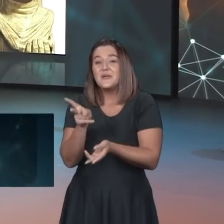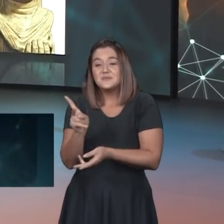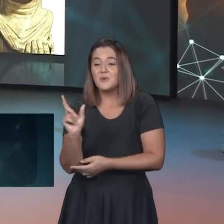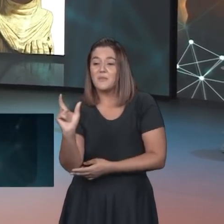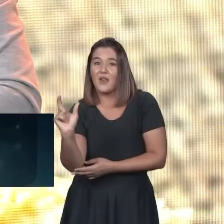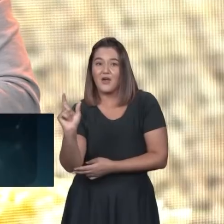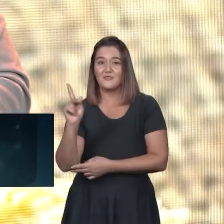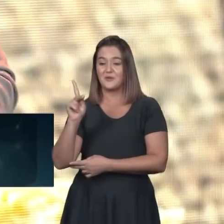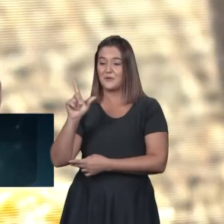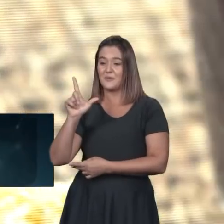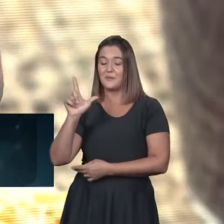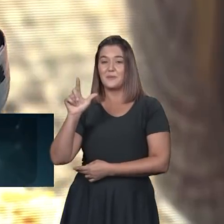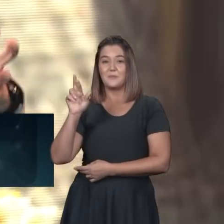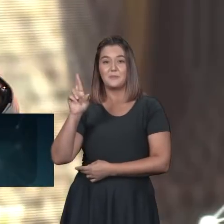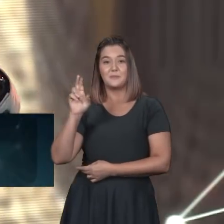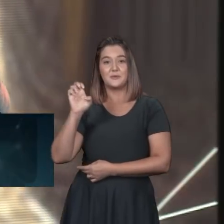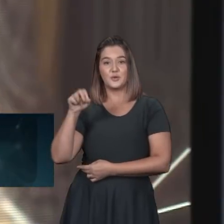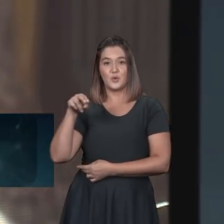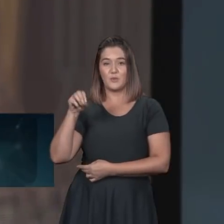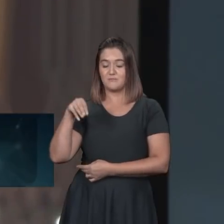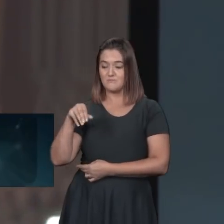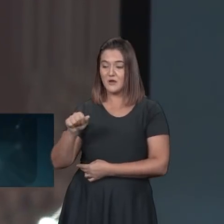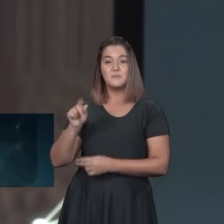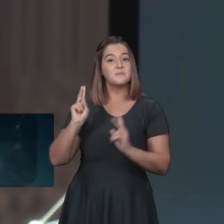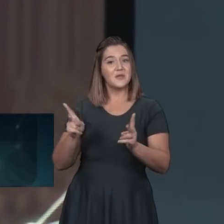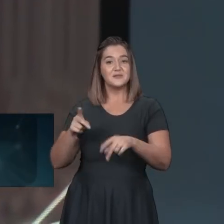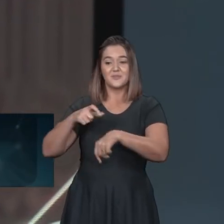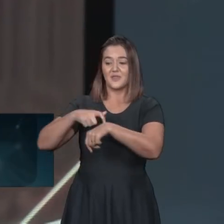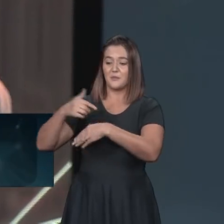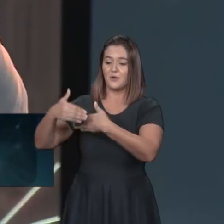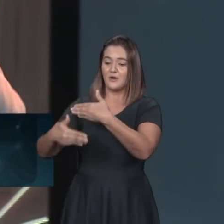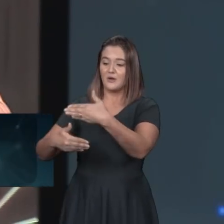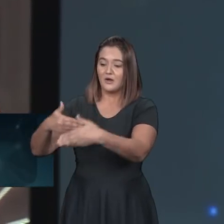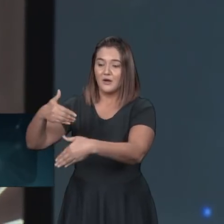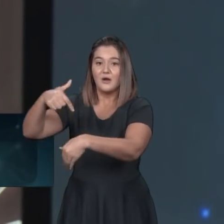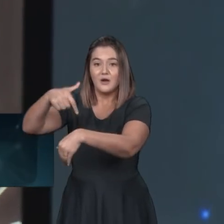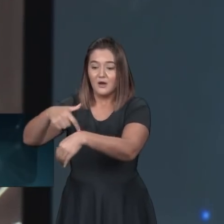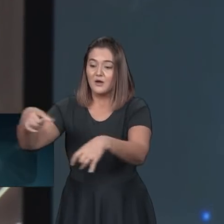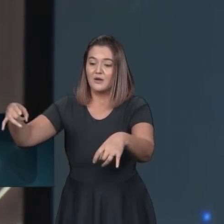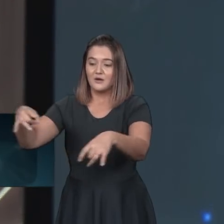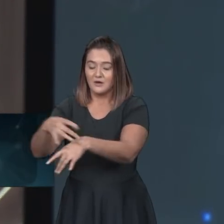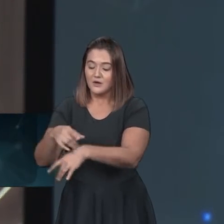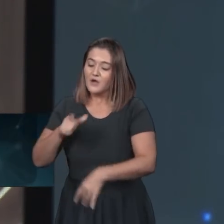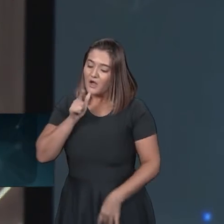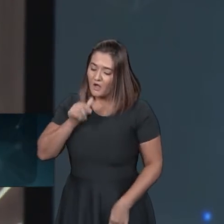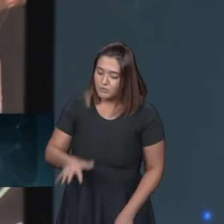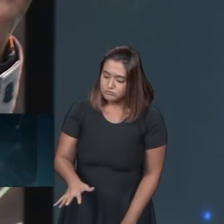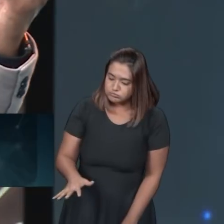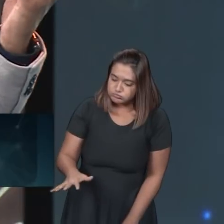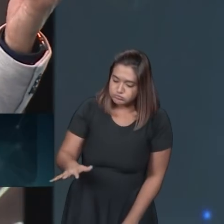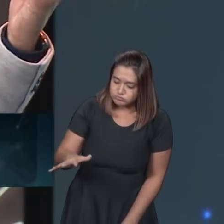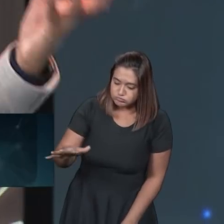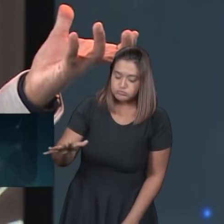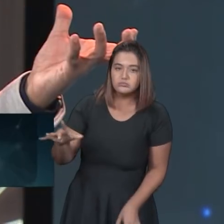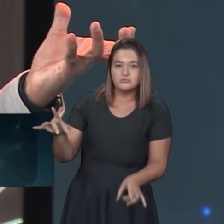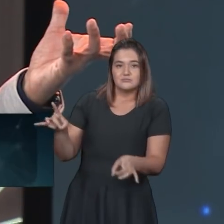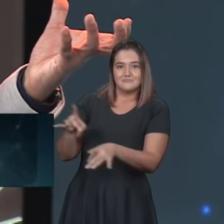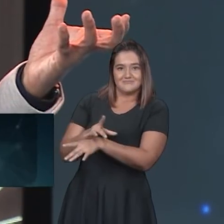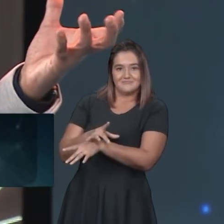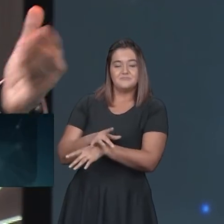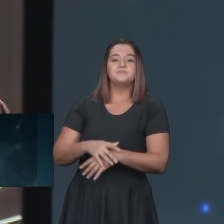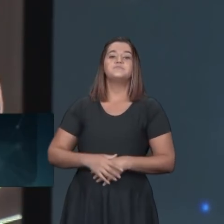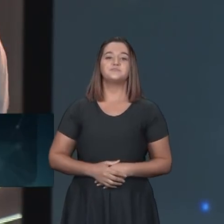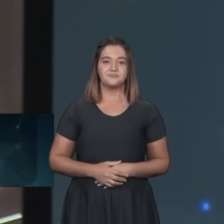tempo. Foi exatamente essa figura de linguagem que Paulo usa para falar de Cristo. Agora, saindo do relógio de